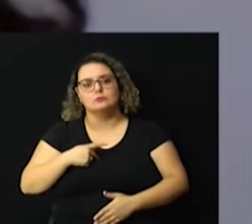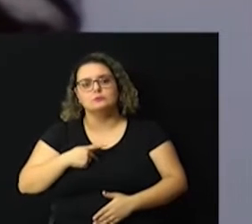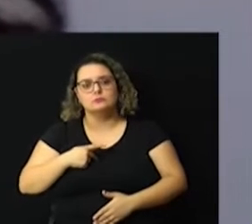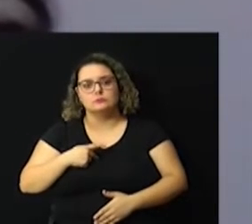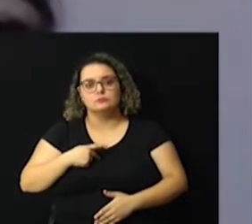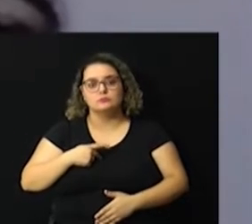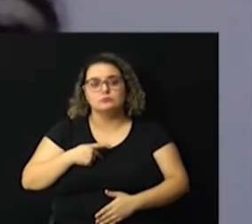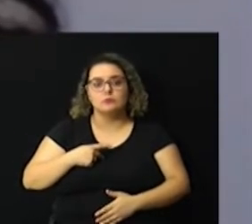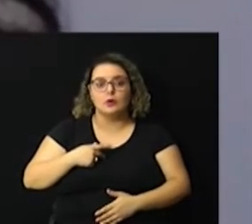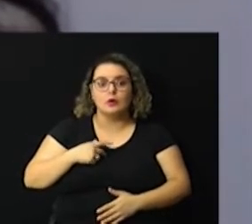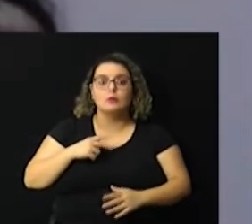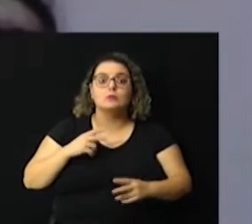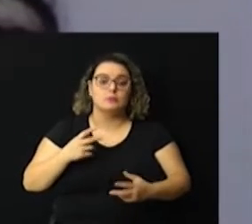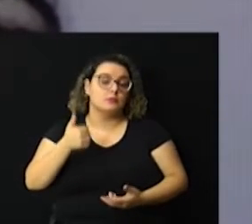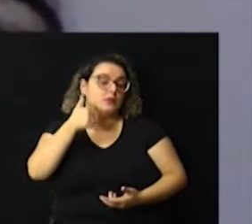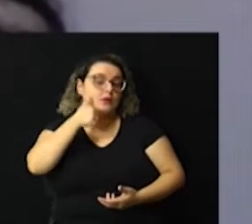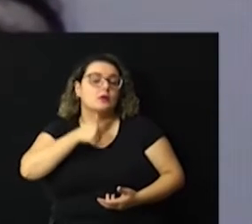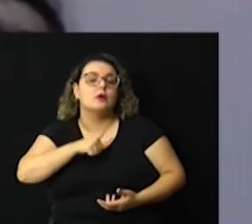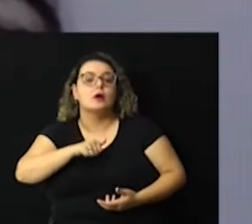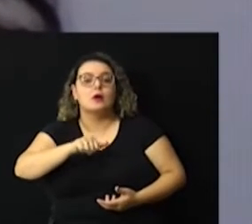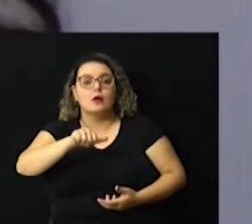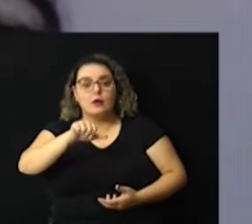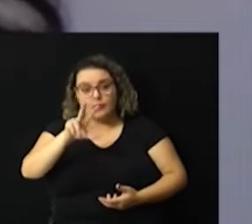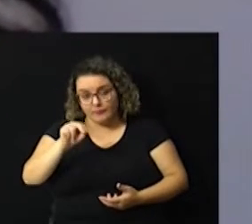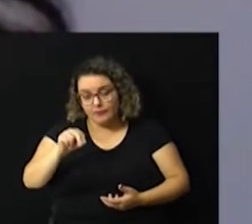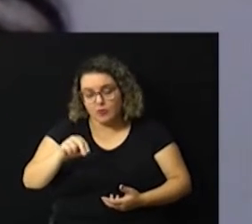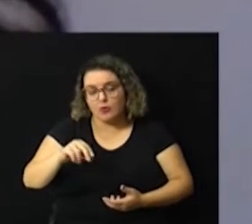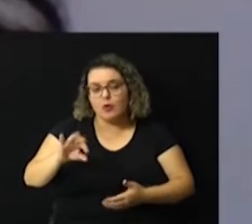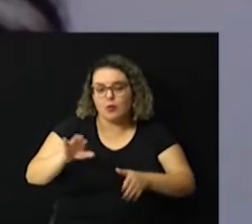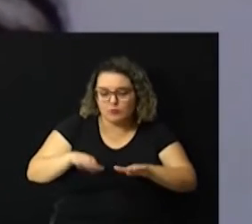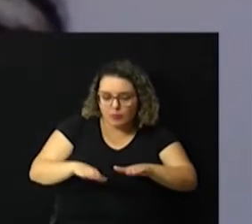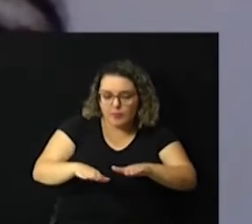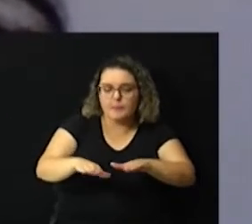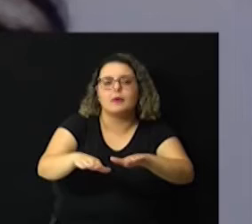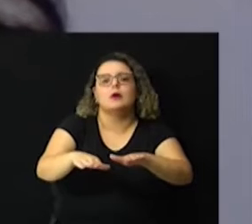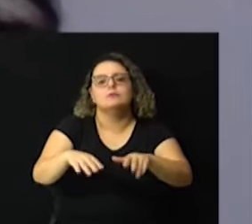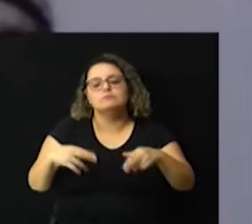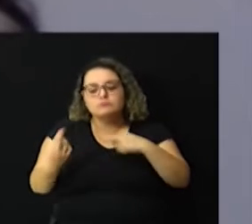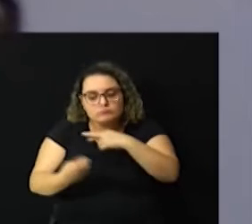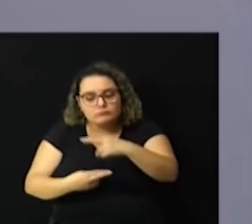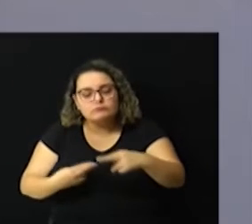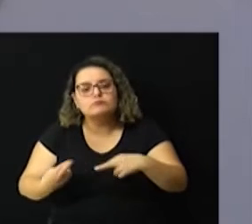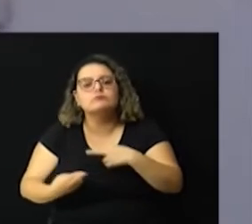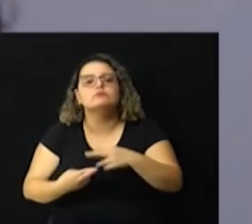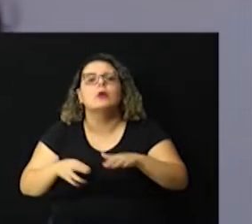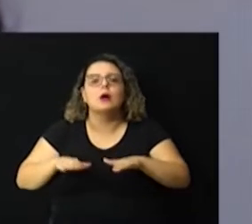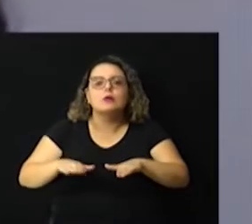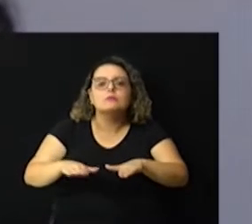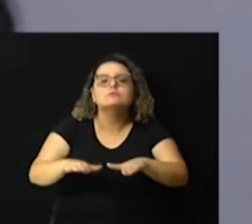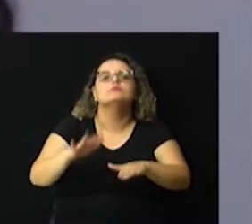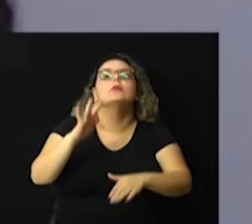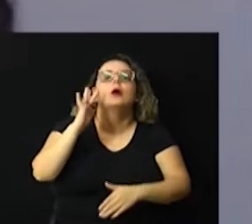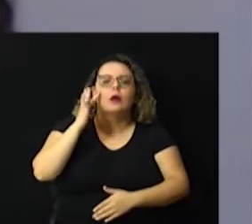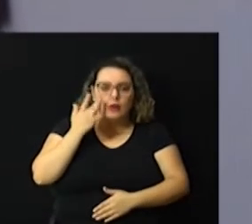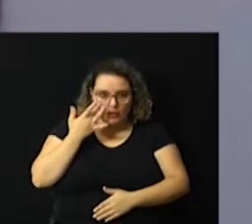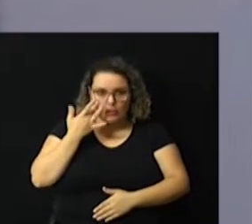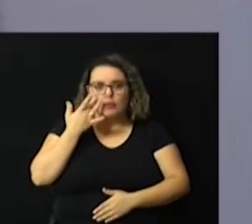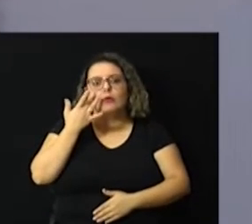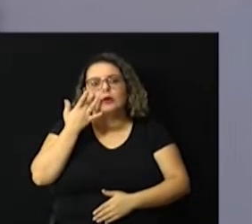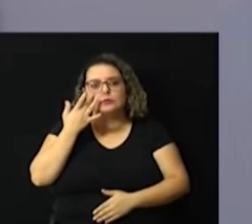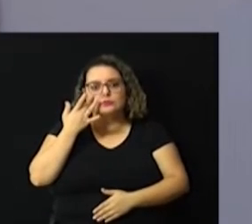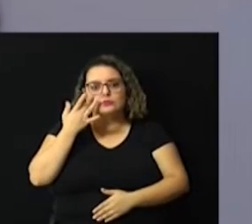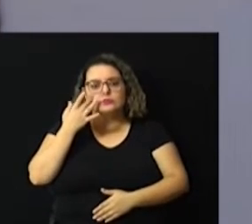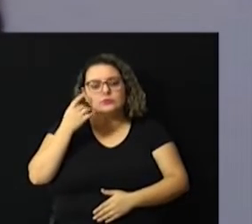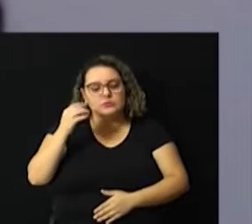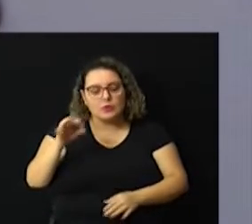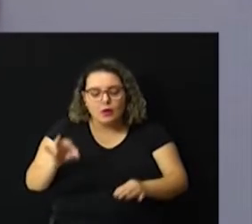bonita na minha vida, que é a história da minha avó. Minha avó era costureira, então eu sempre admirei muito essa relação dela com a costura. E eu acho que o ato de